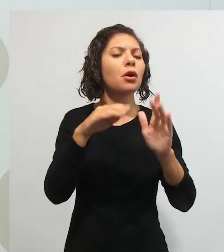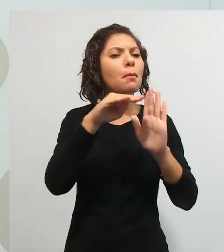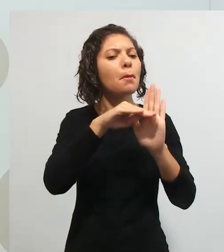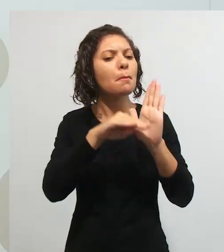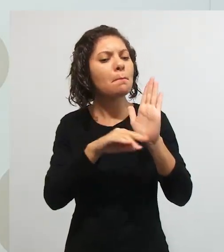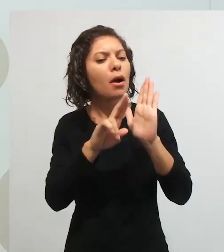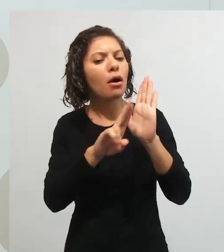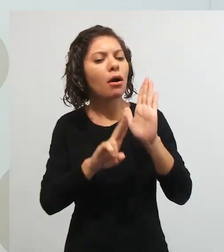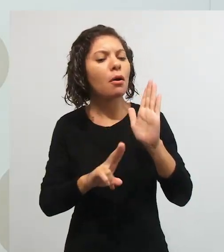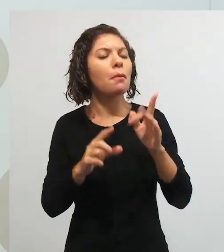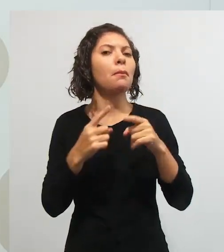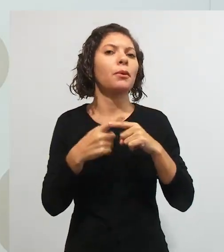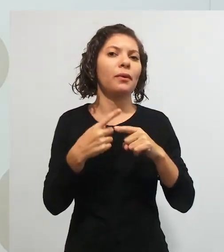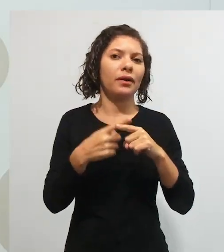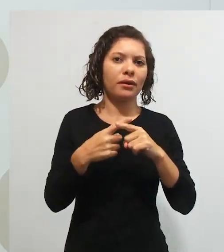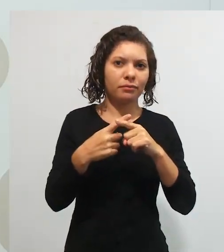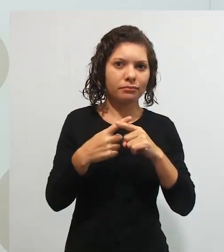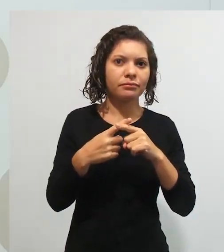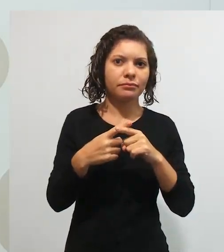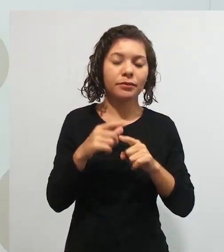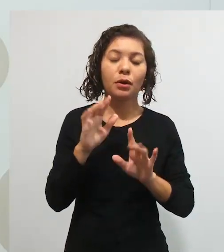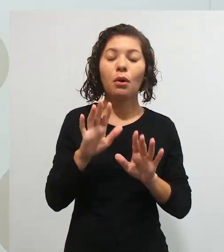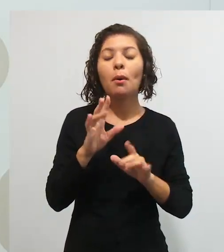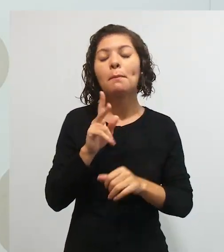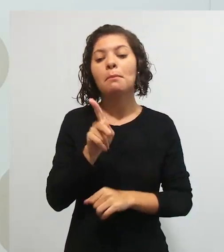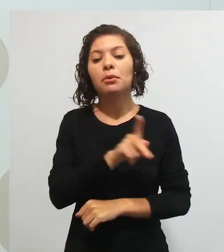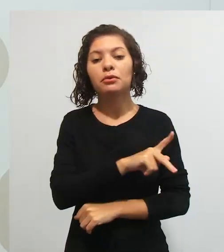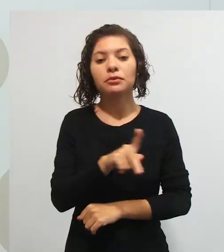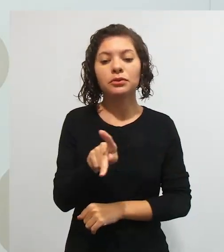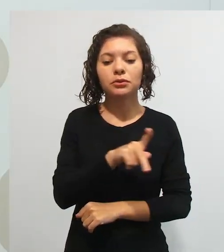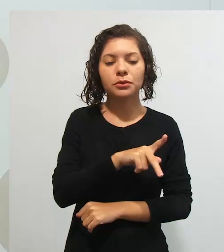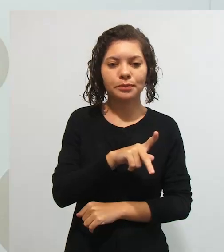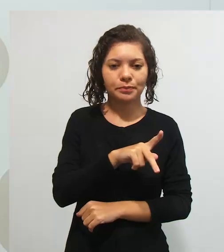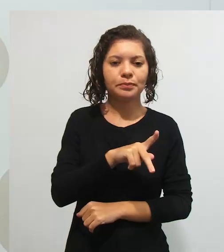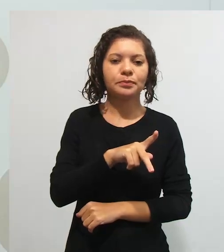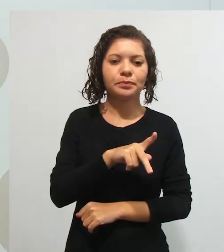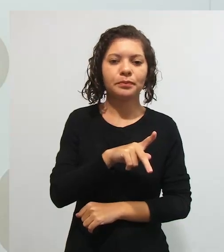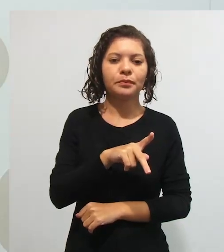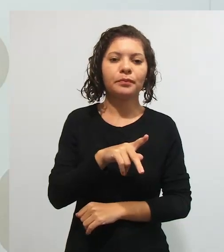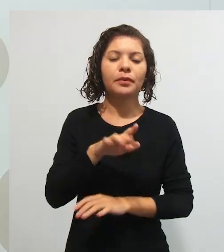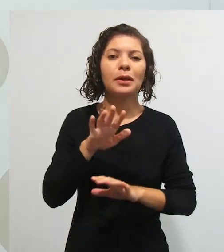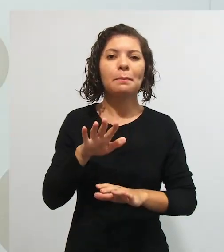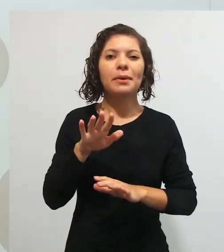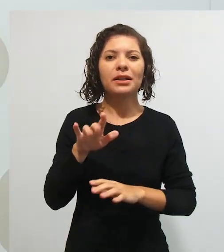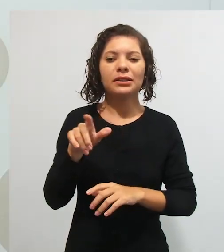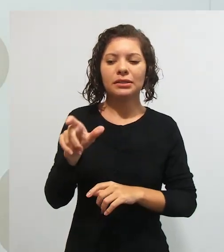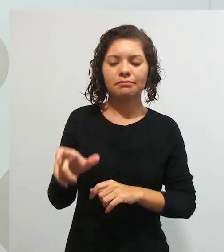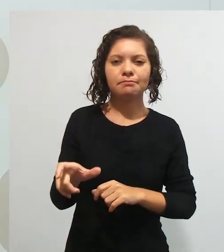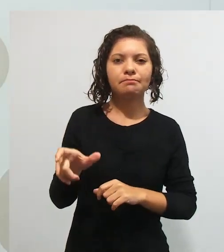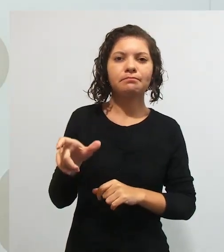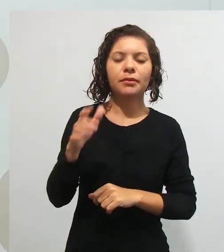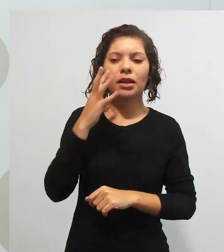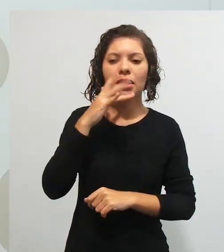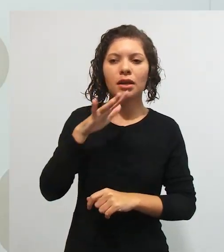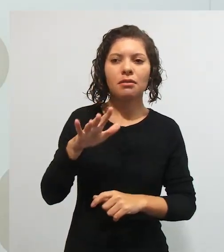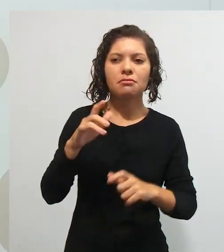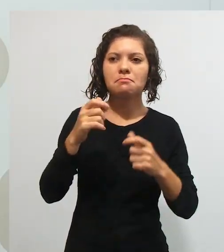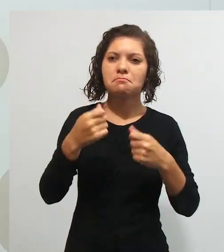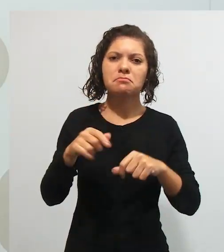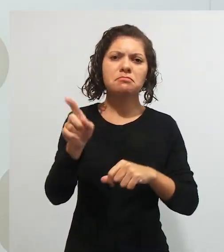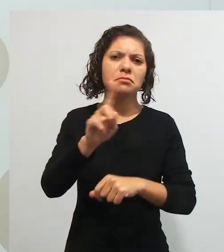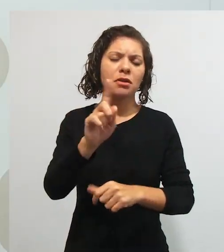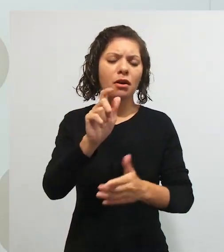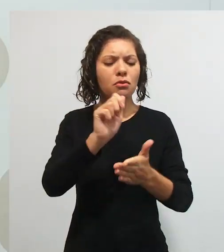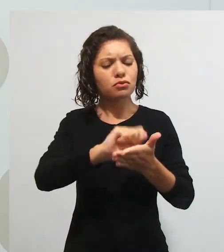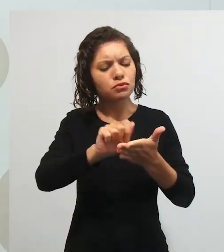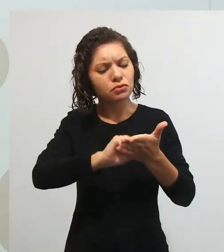necessidade? Né? Se não, vai ter, né, o professor, veja bem, a criança naquele momento não tem a necessidade de escrever uma lista, mas a partir do momento que o professor